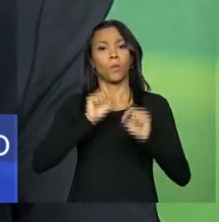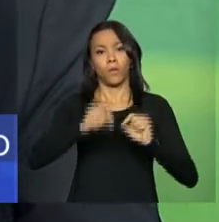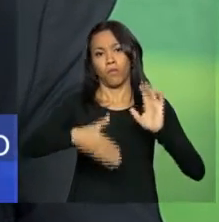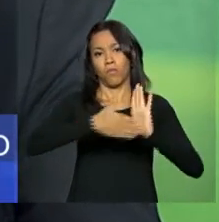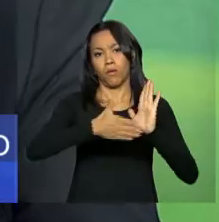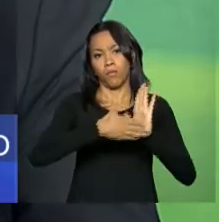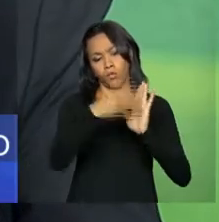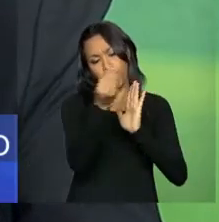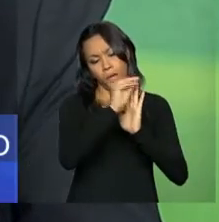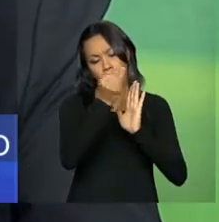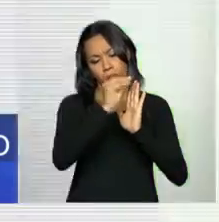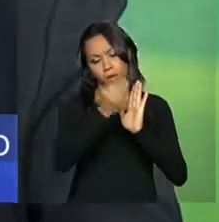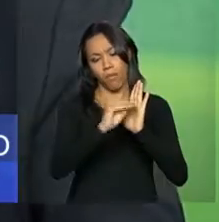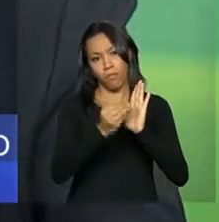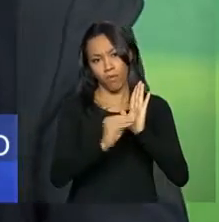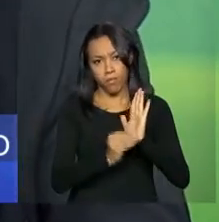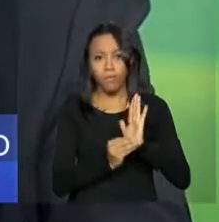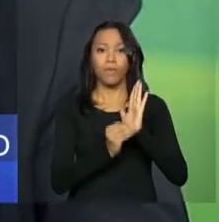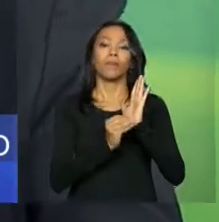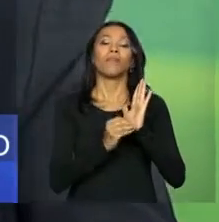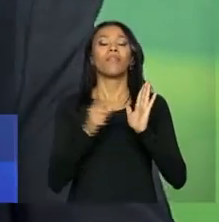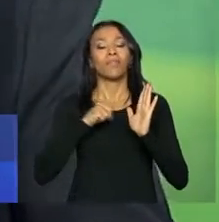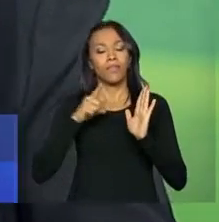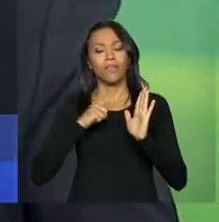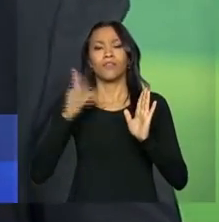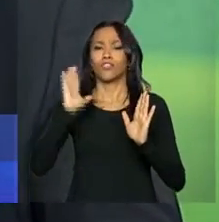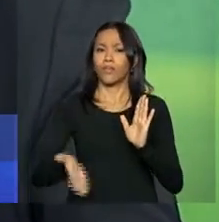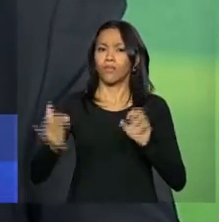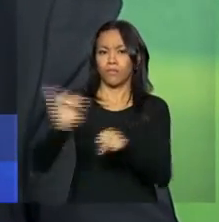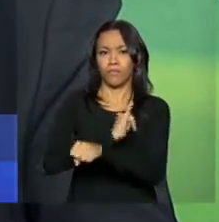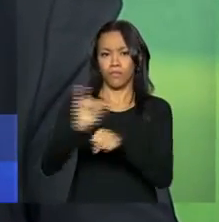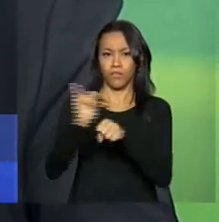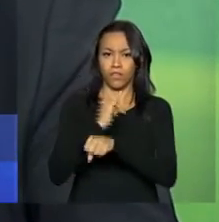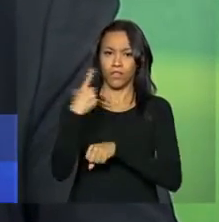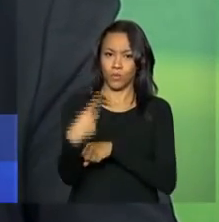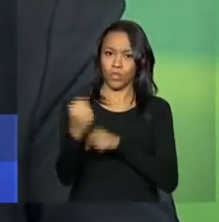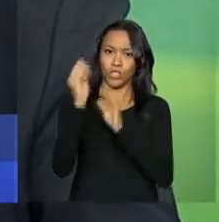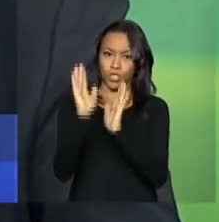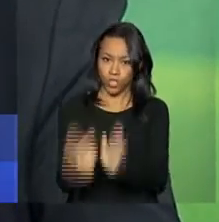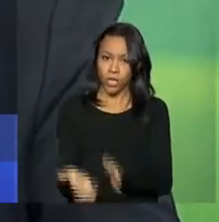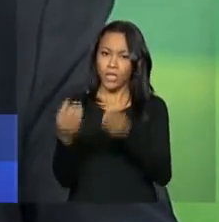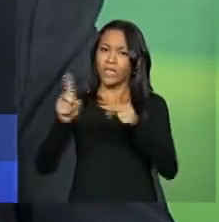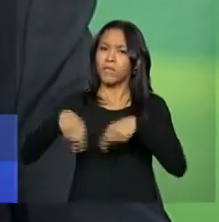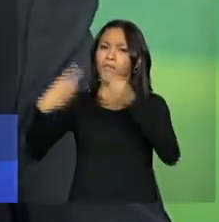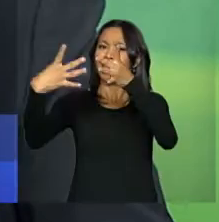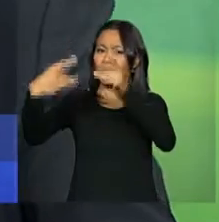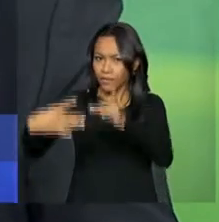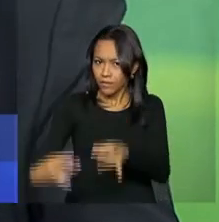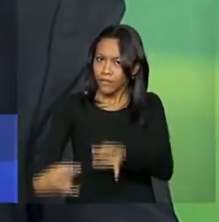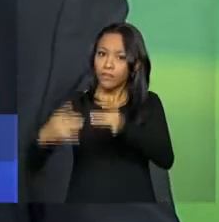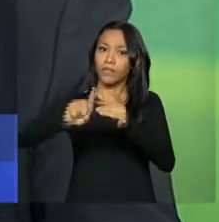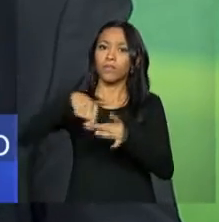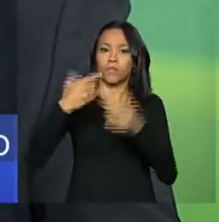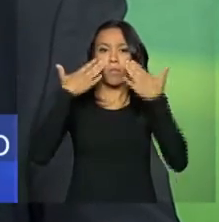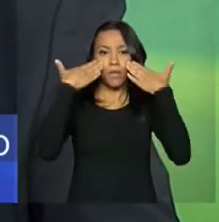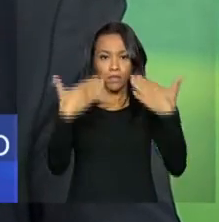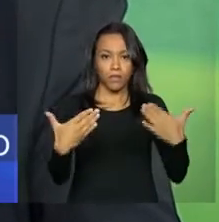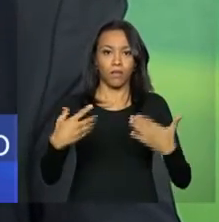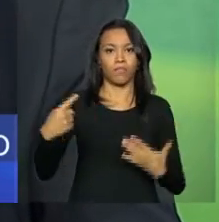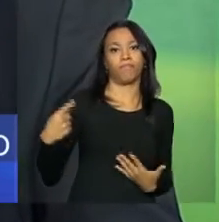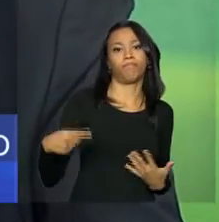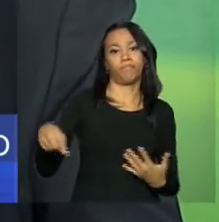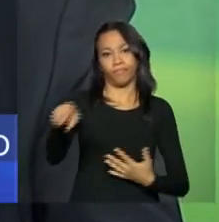no assunto ela tem toda uma metodologia que vai ser apurada detalhado e nós queremos apresentá la